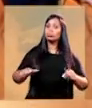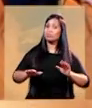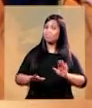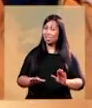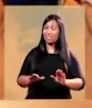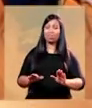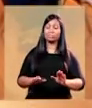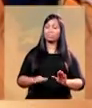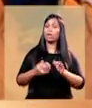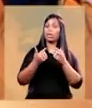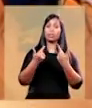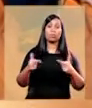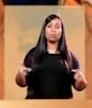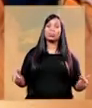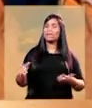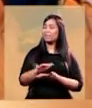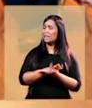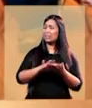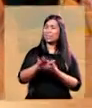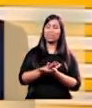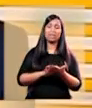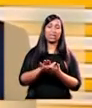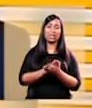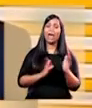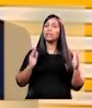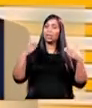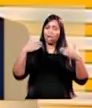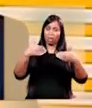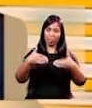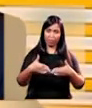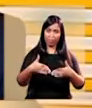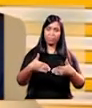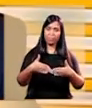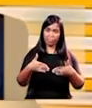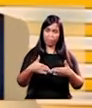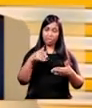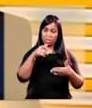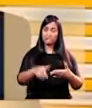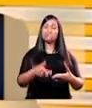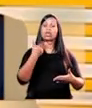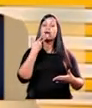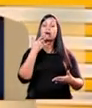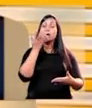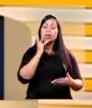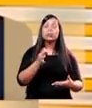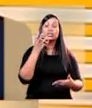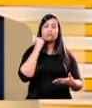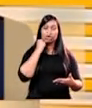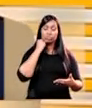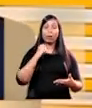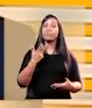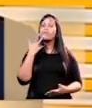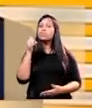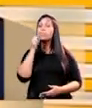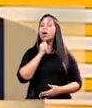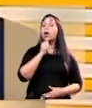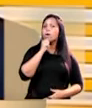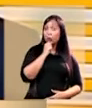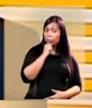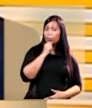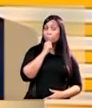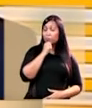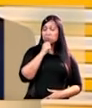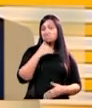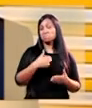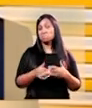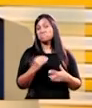Mas fora isso, não há qualquer referência à criança adotada. E o pai e a mãe,